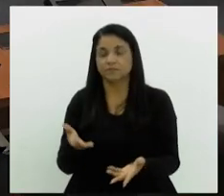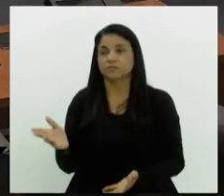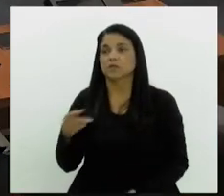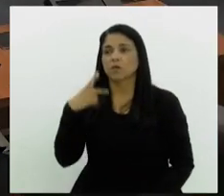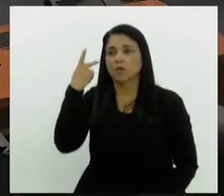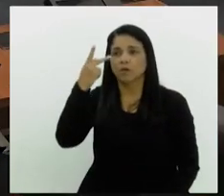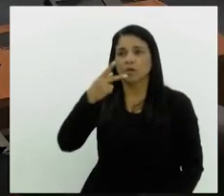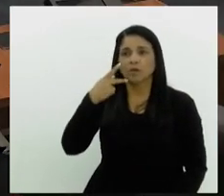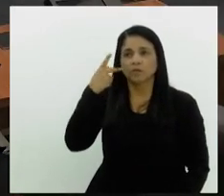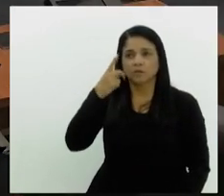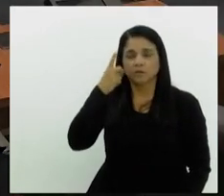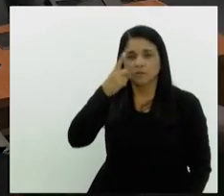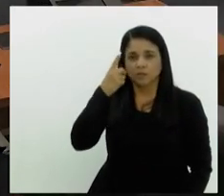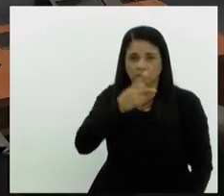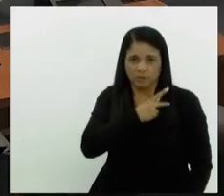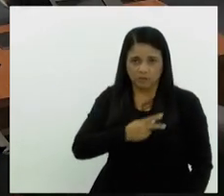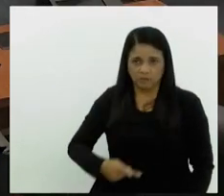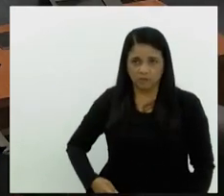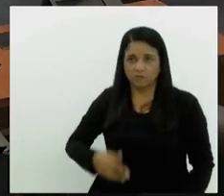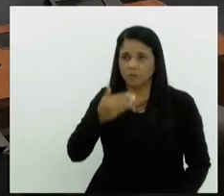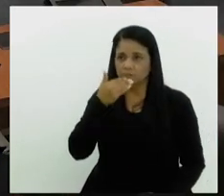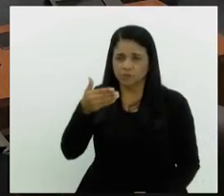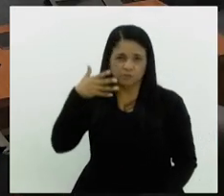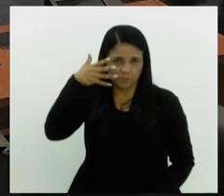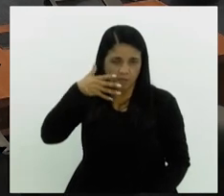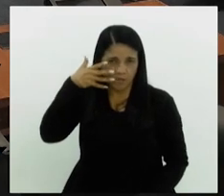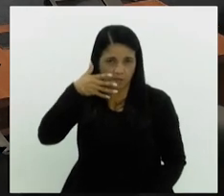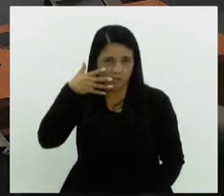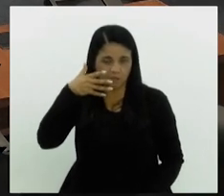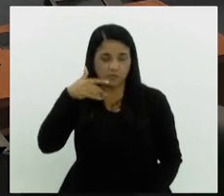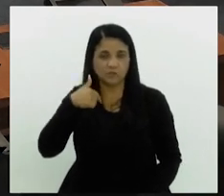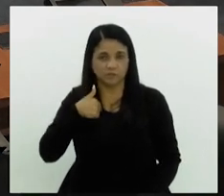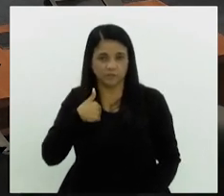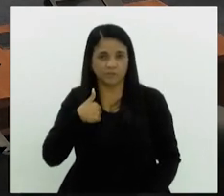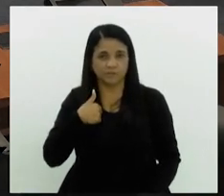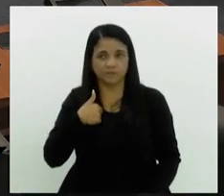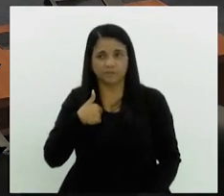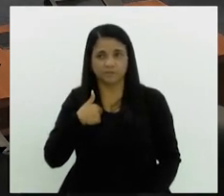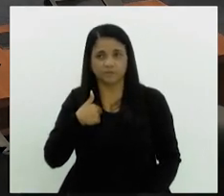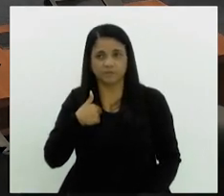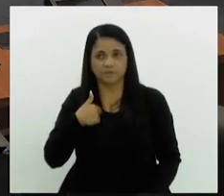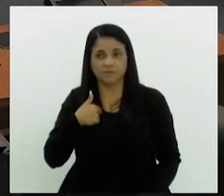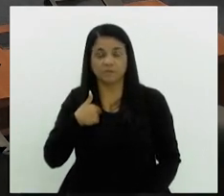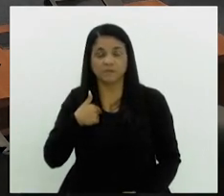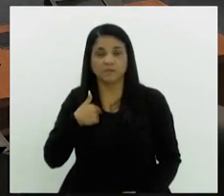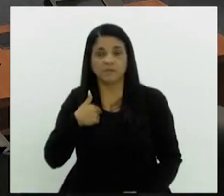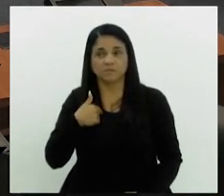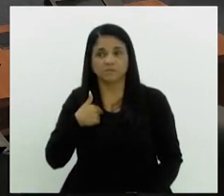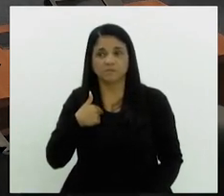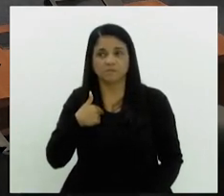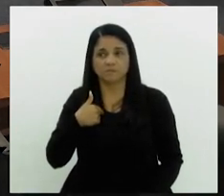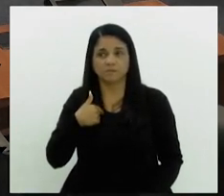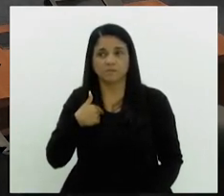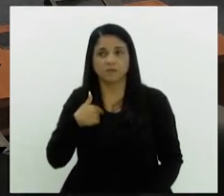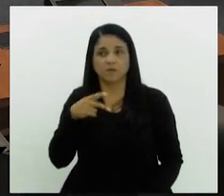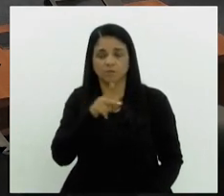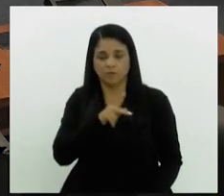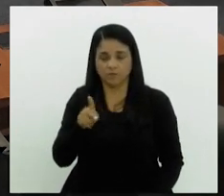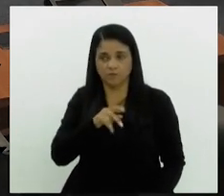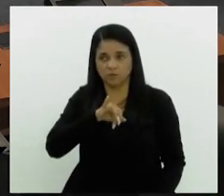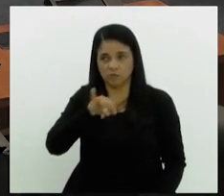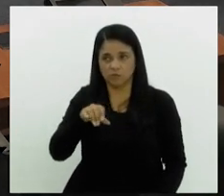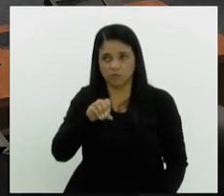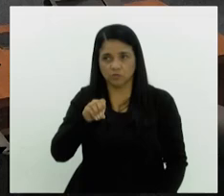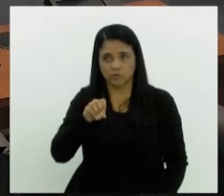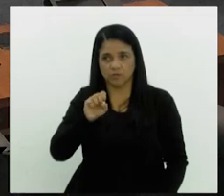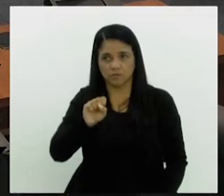Paulo, eu vou solicitar uma parte, mas como não é usual eu fazer a parte da presidência, não. Gostaria que o deputado professor José